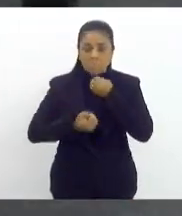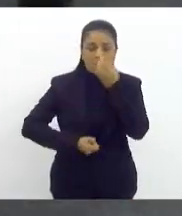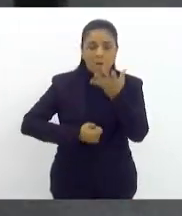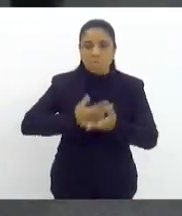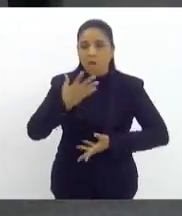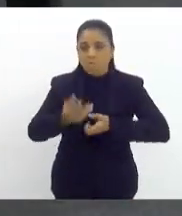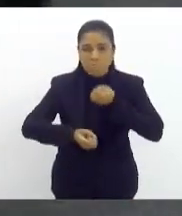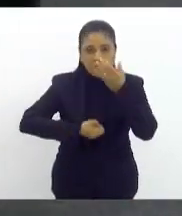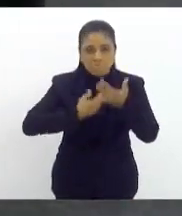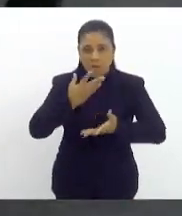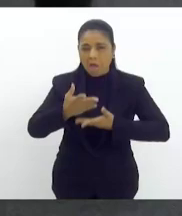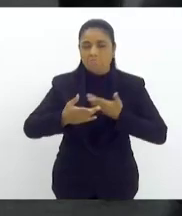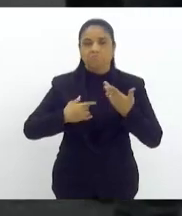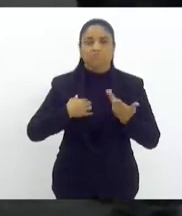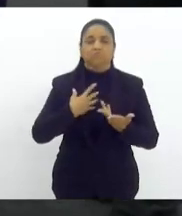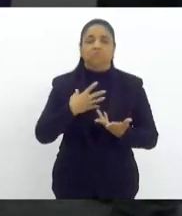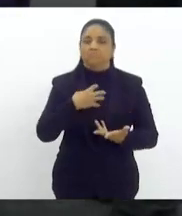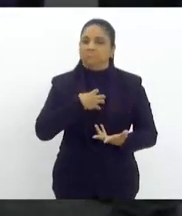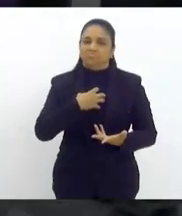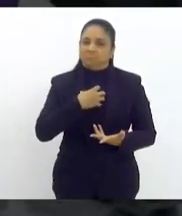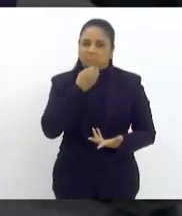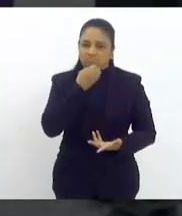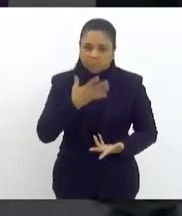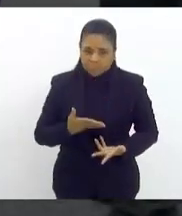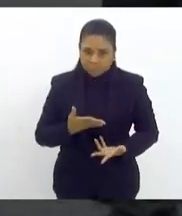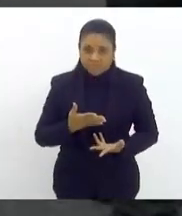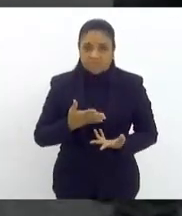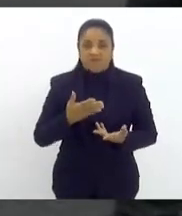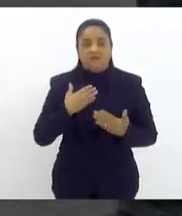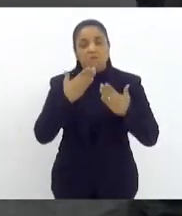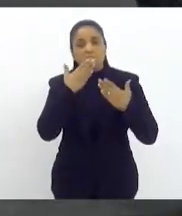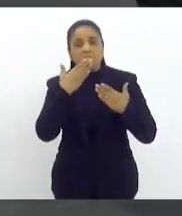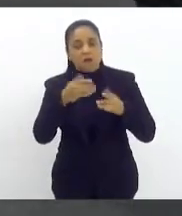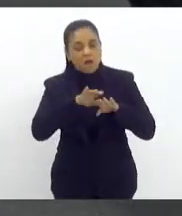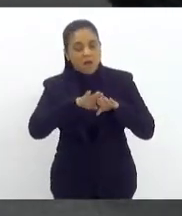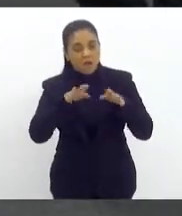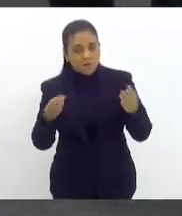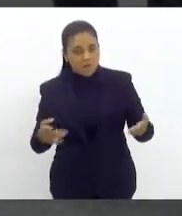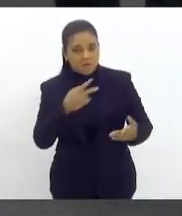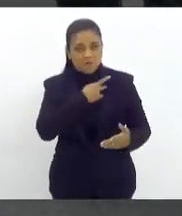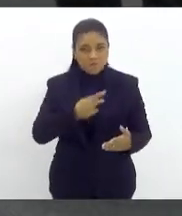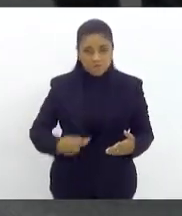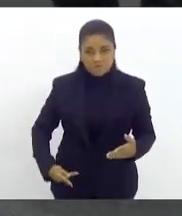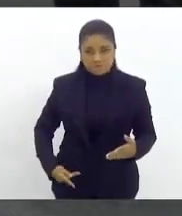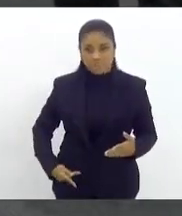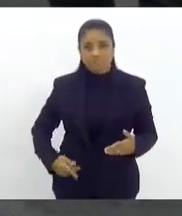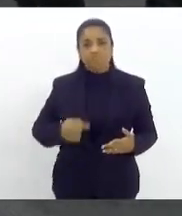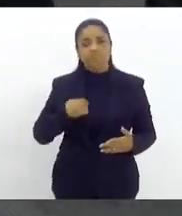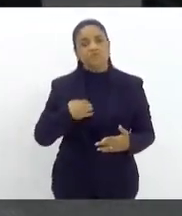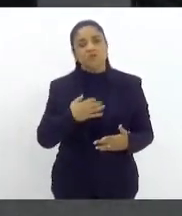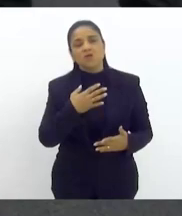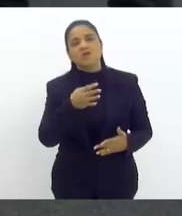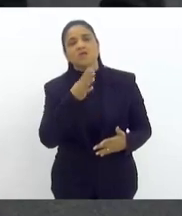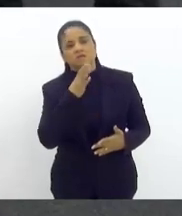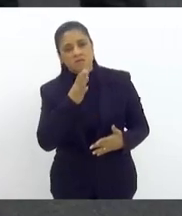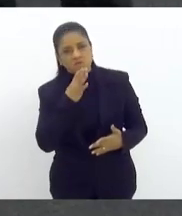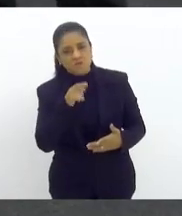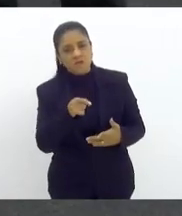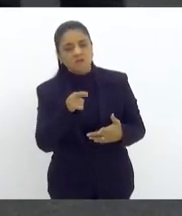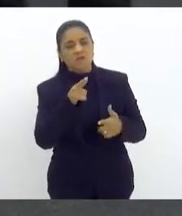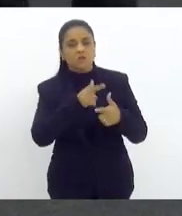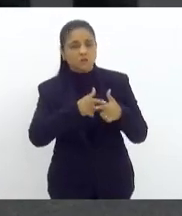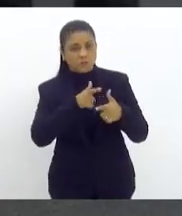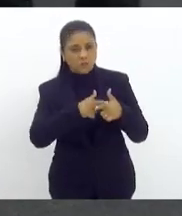bastante descontente e peço para que a mesa diretora, a presidência, tome ciência dos procedimentos e nos